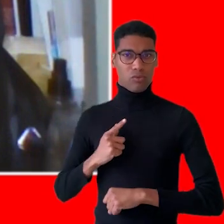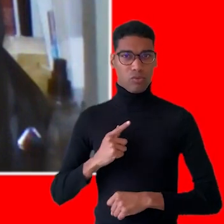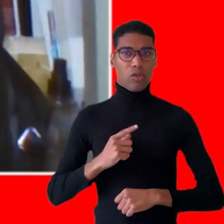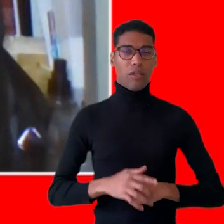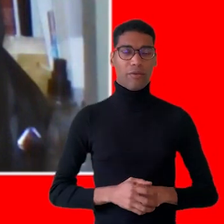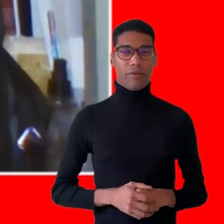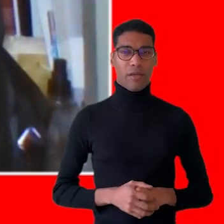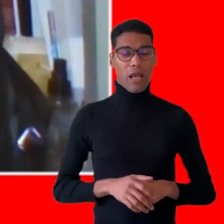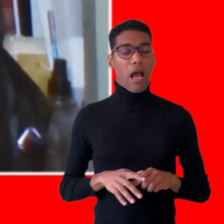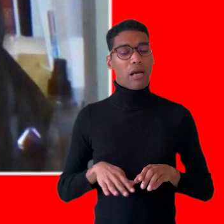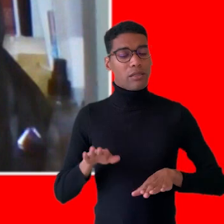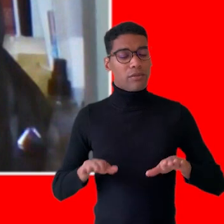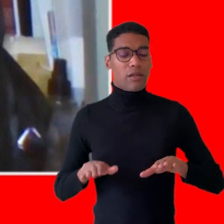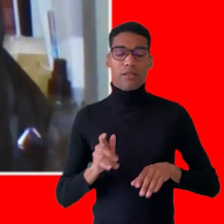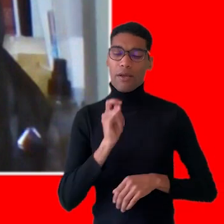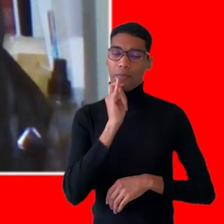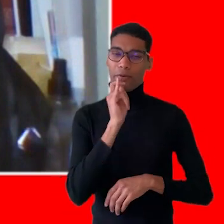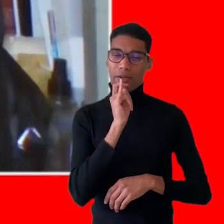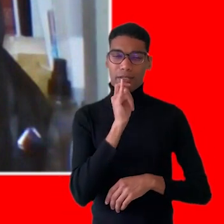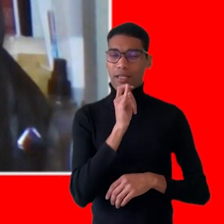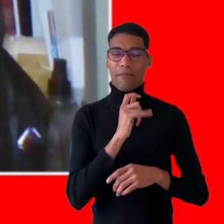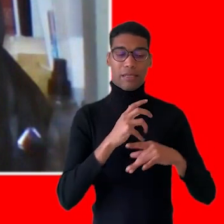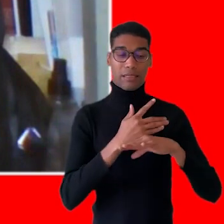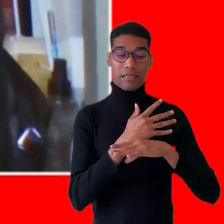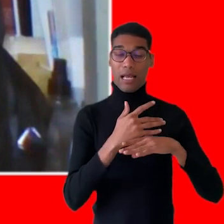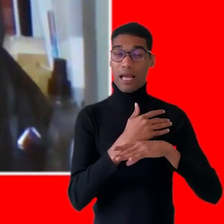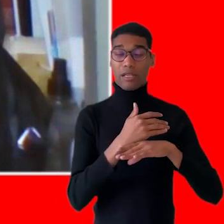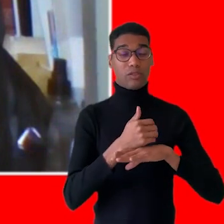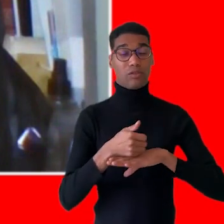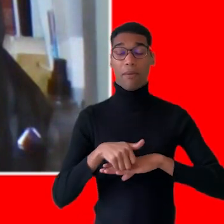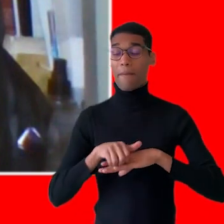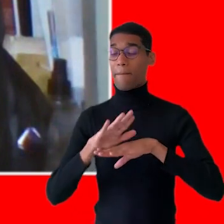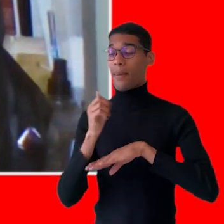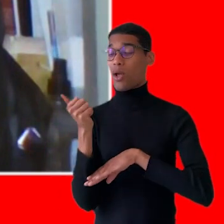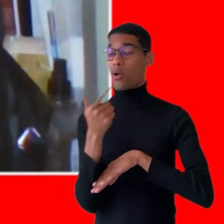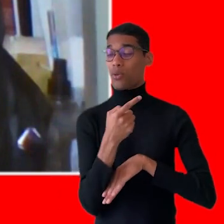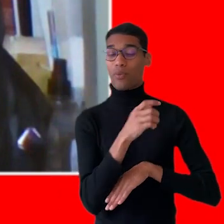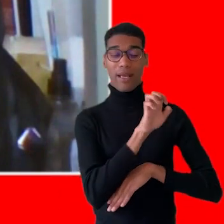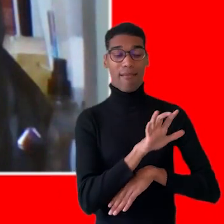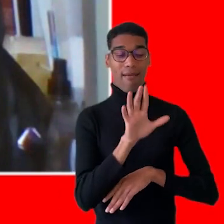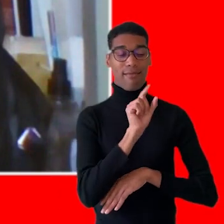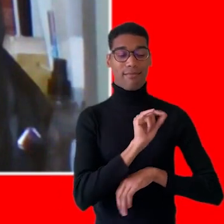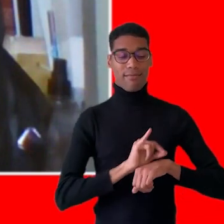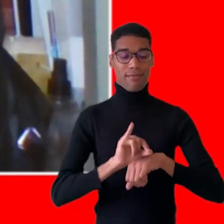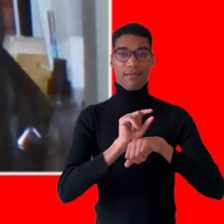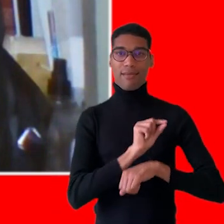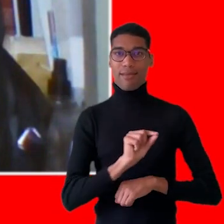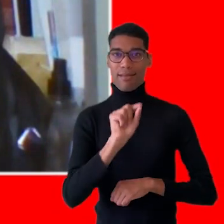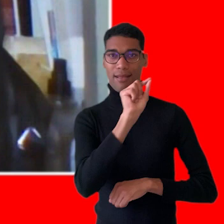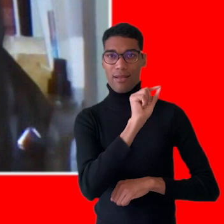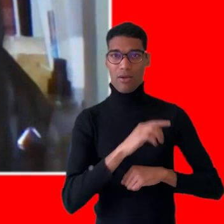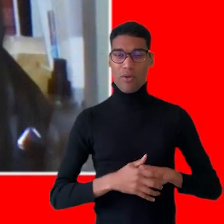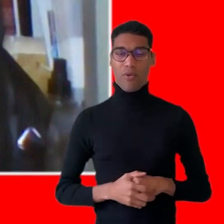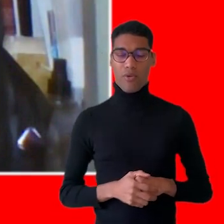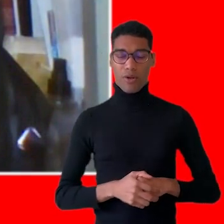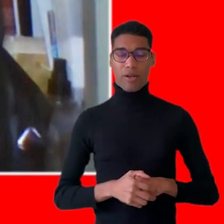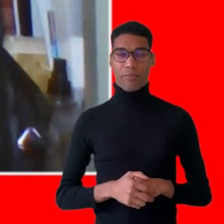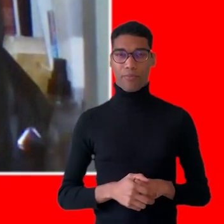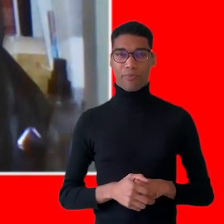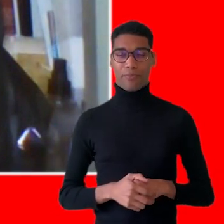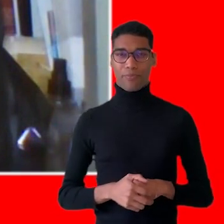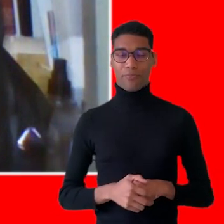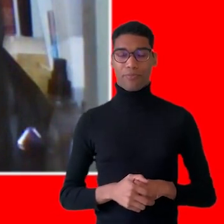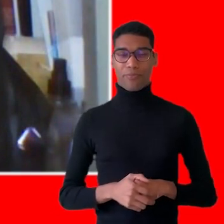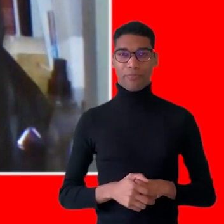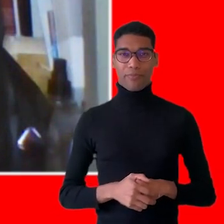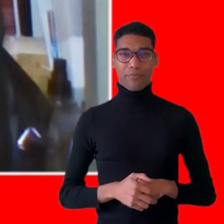grandes cidades, às vezes cidades maiores do que as cidades europeias da Península Ibérica, por exemplo, de onde vieram os